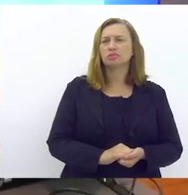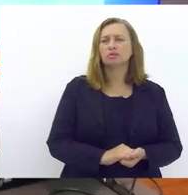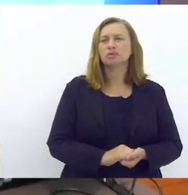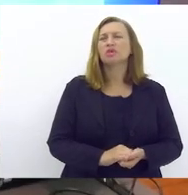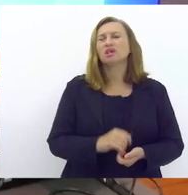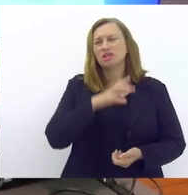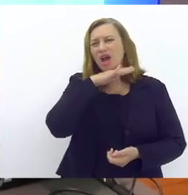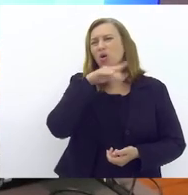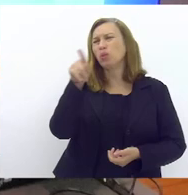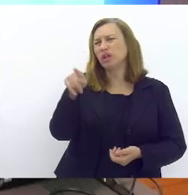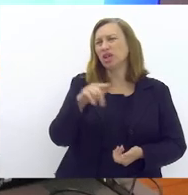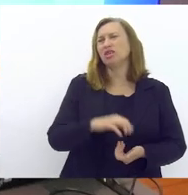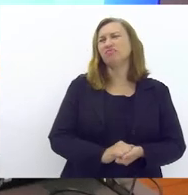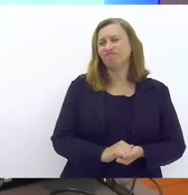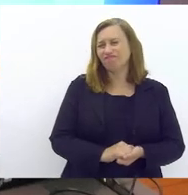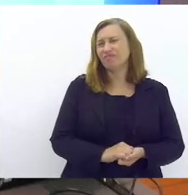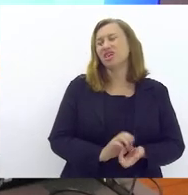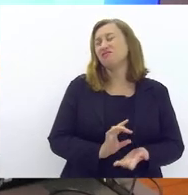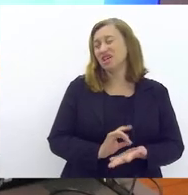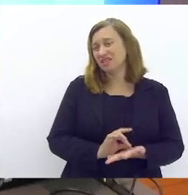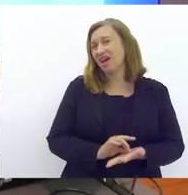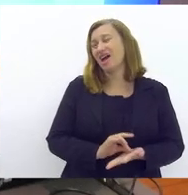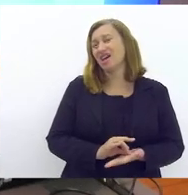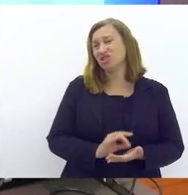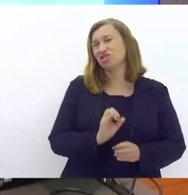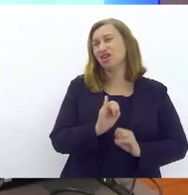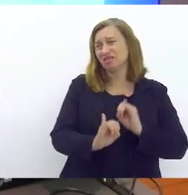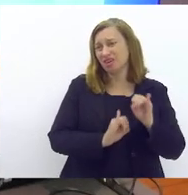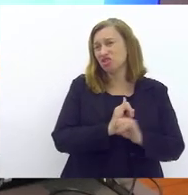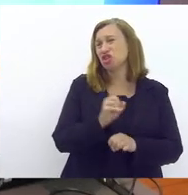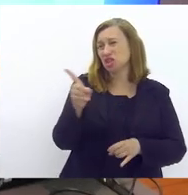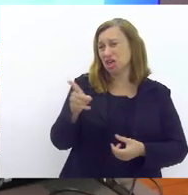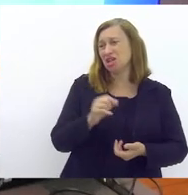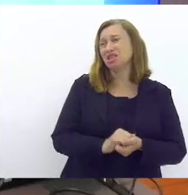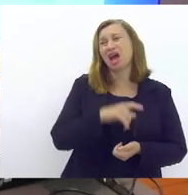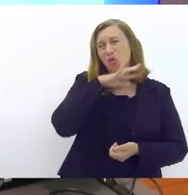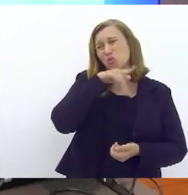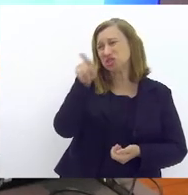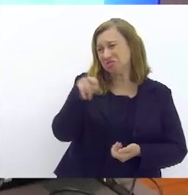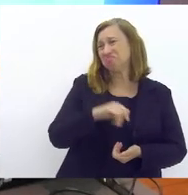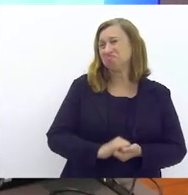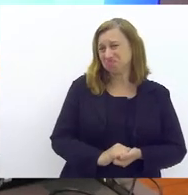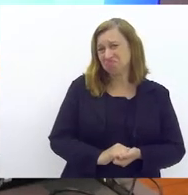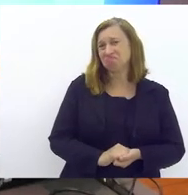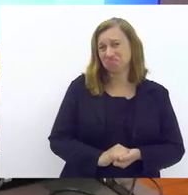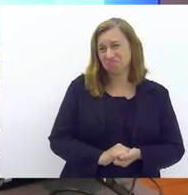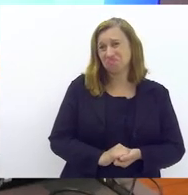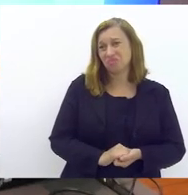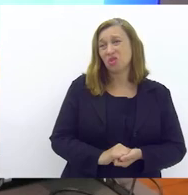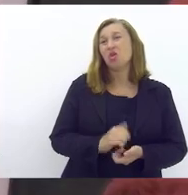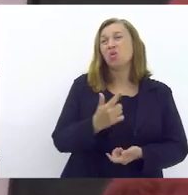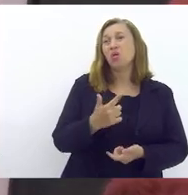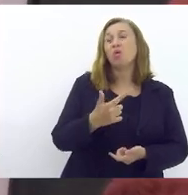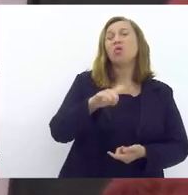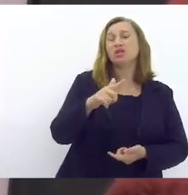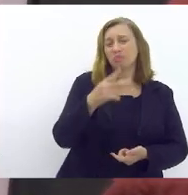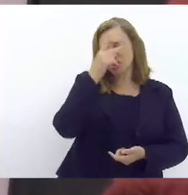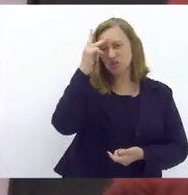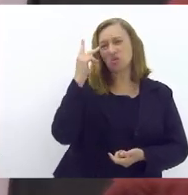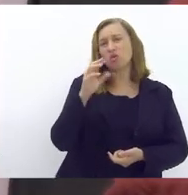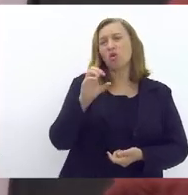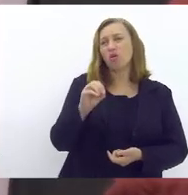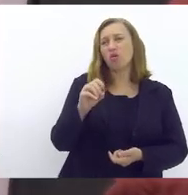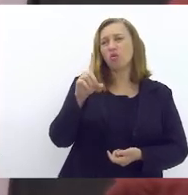Tá ruim a internet do Flávio. Tá com a bateria ruim, né? Então eu vou passar para a Odisseia. Odisseia, está